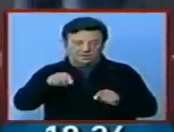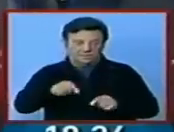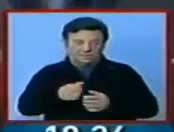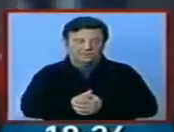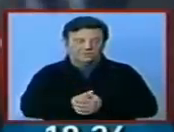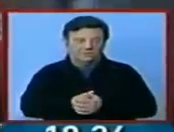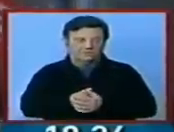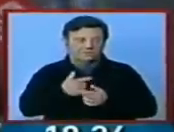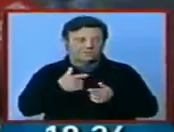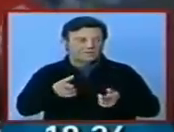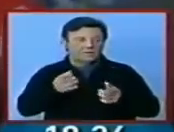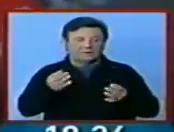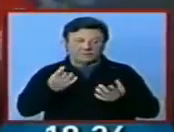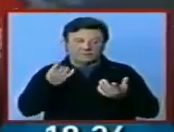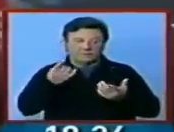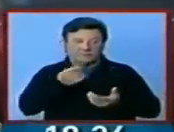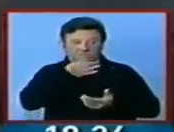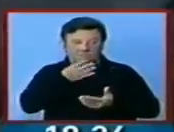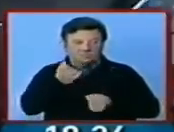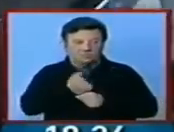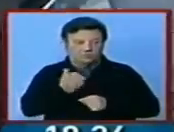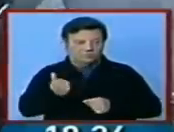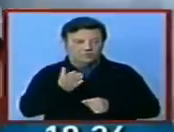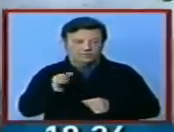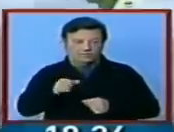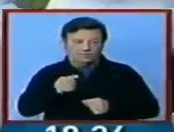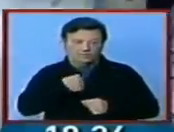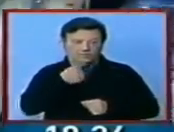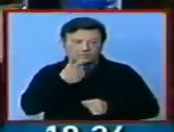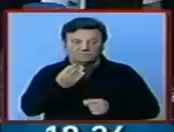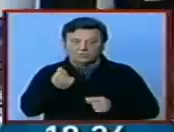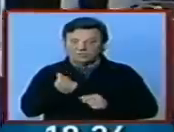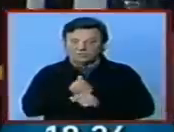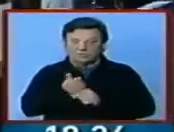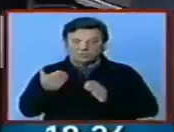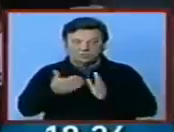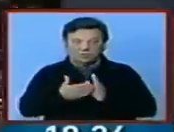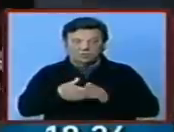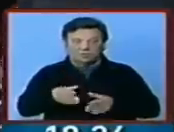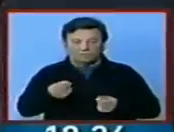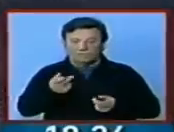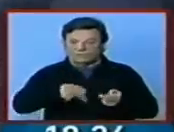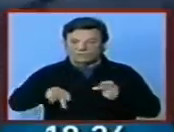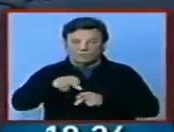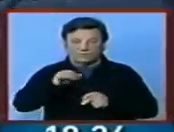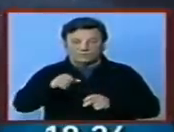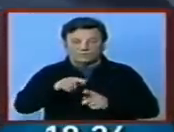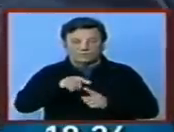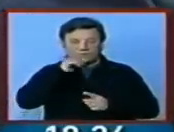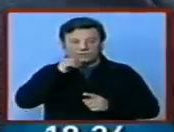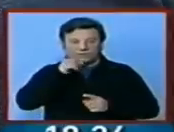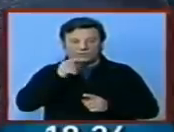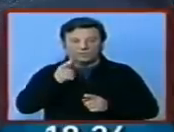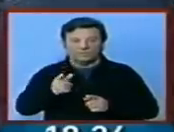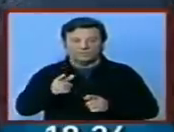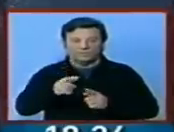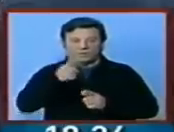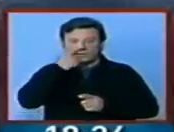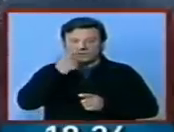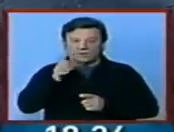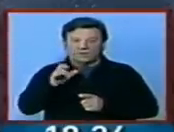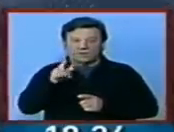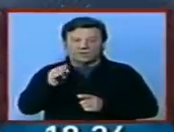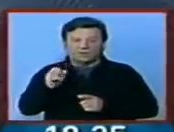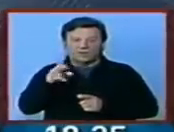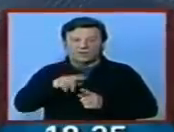Aqui, tem sido uma manhã muito produtiva, digamos assim, muitos compradores? Uma manhã muito movimentada, sobretudo com clientes novos